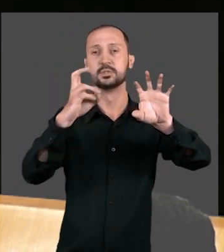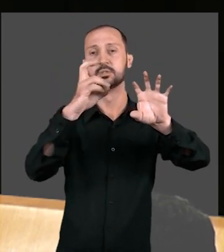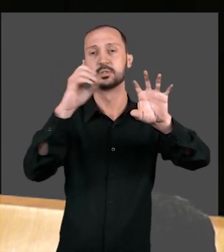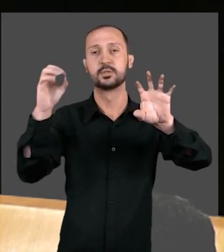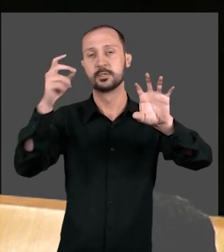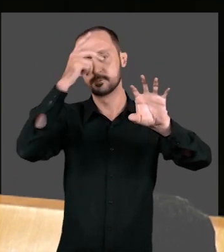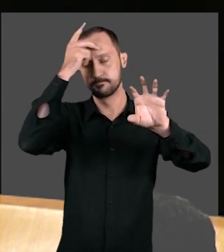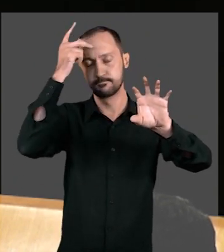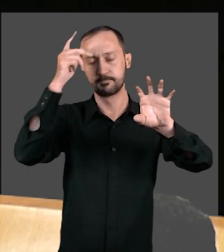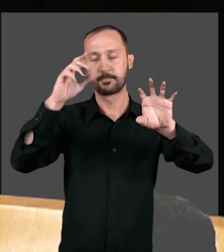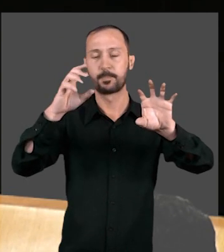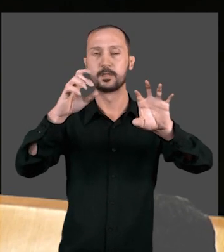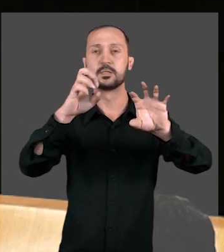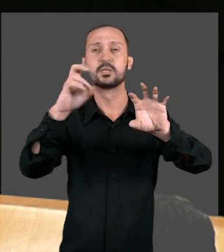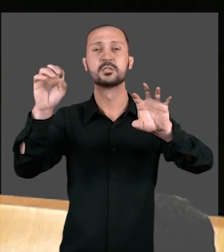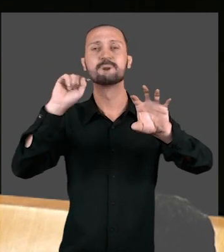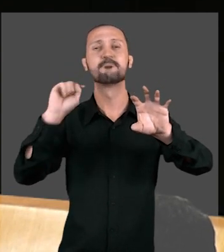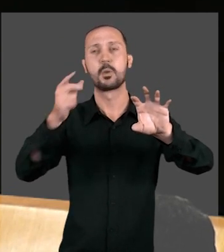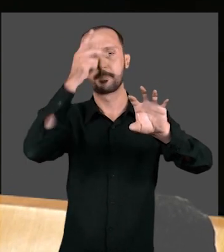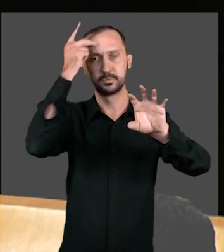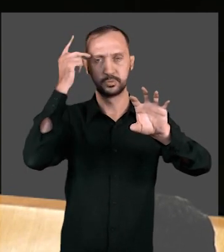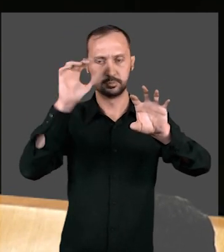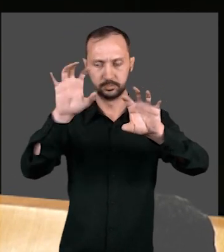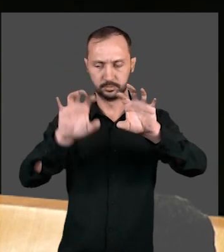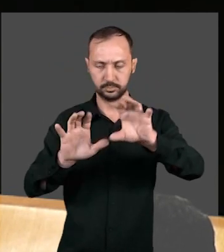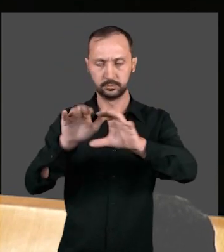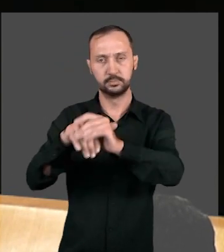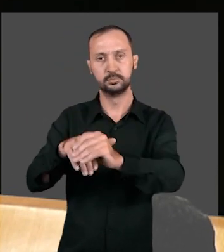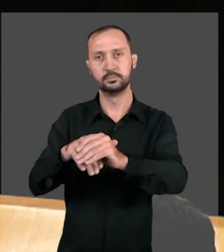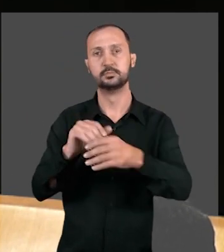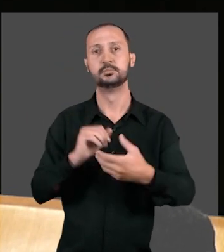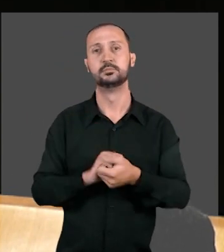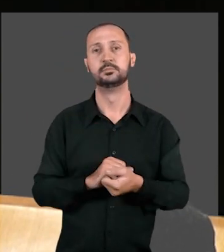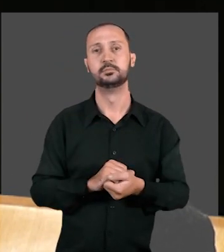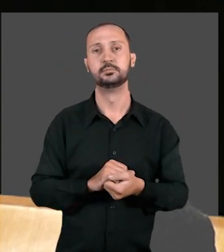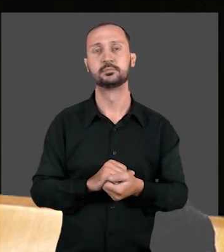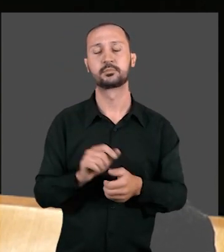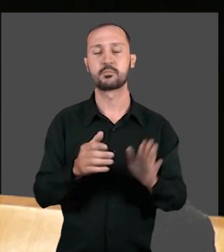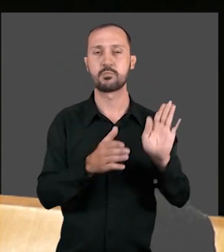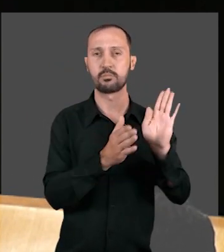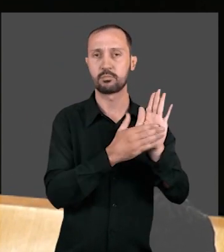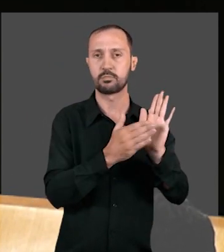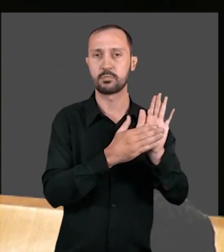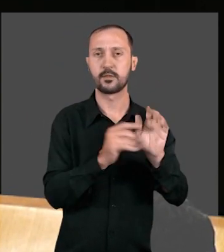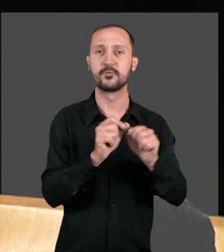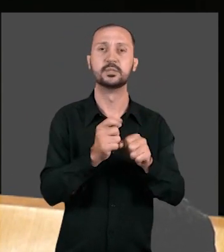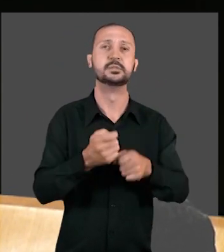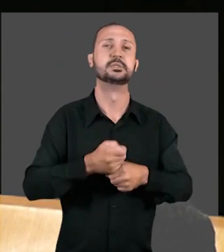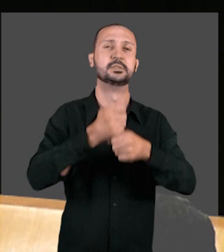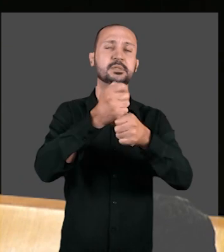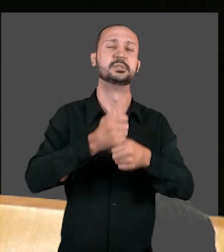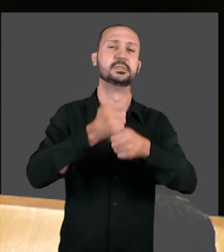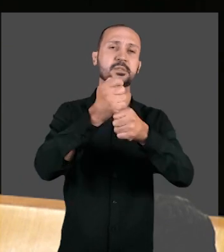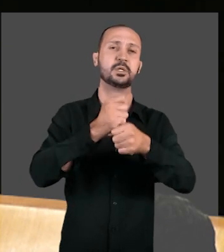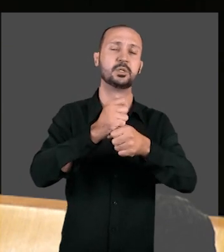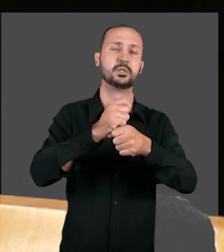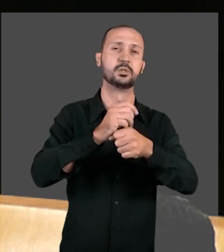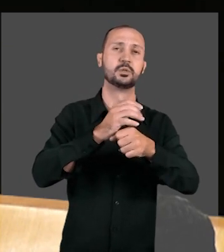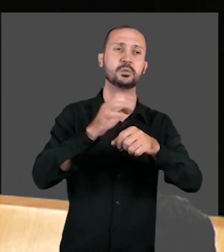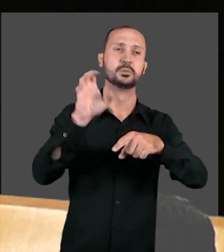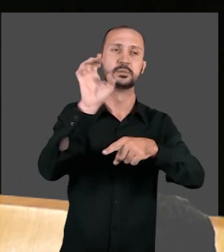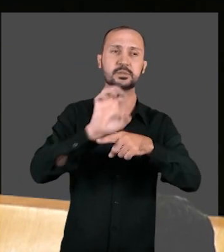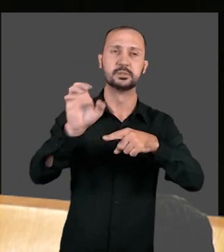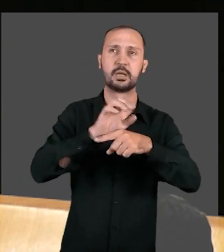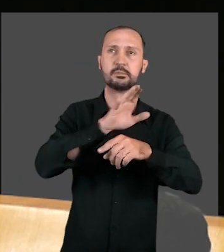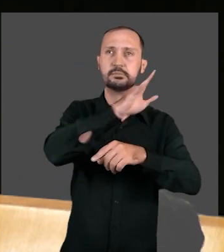mil eleitores. E, portanto, o candidato, em vez de fazer campanha em todo o estado,